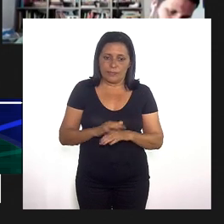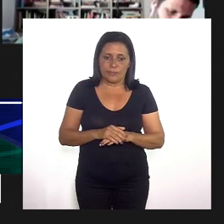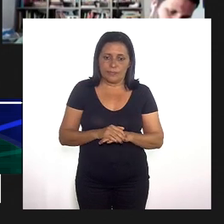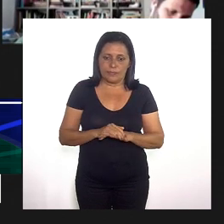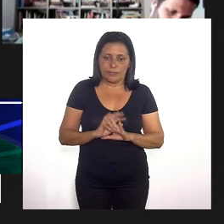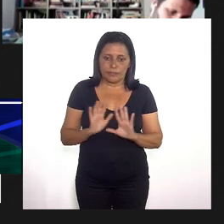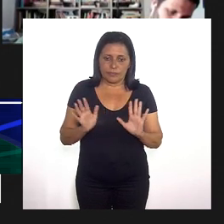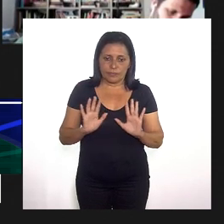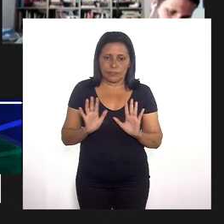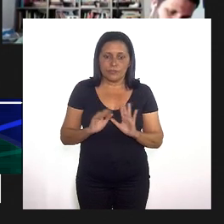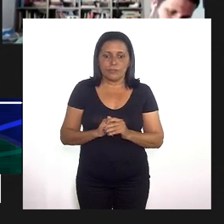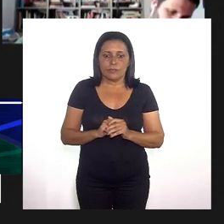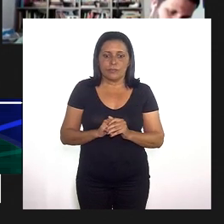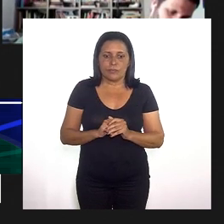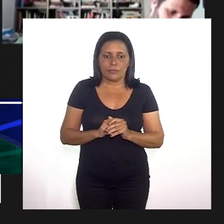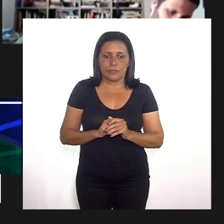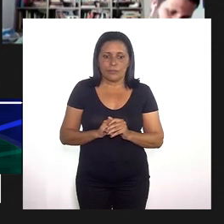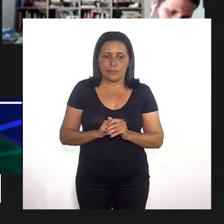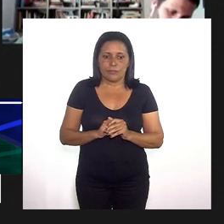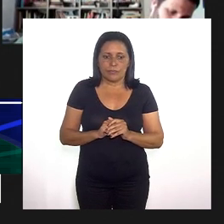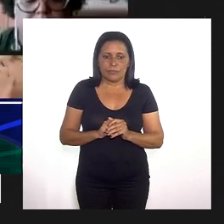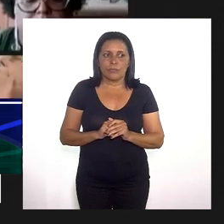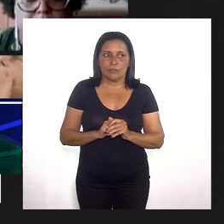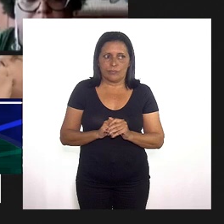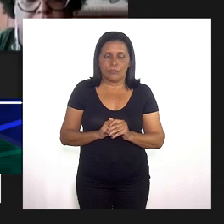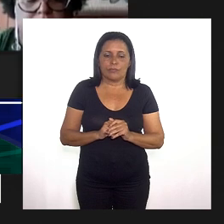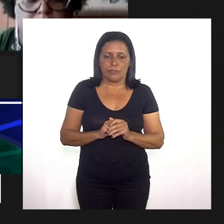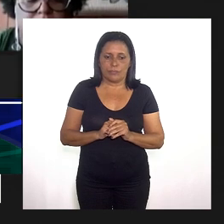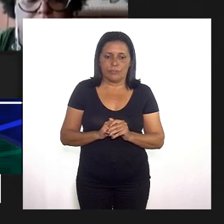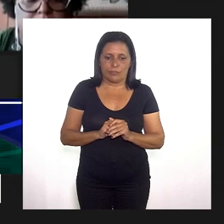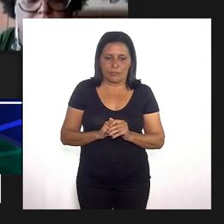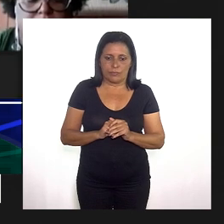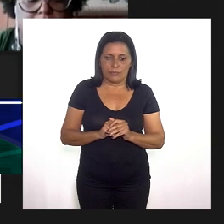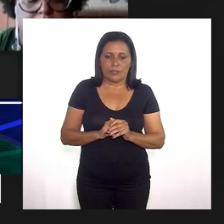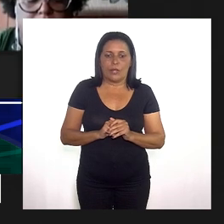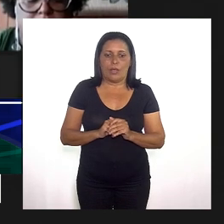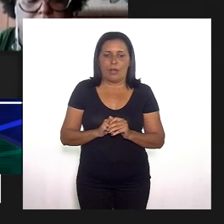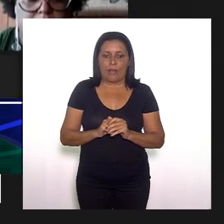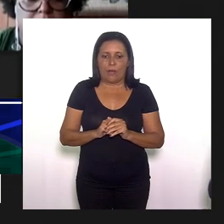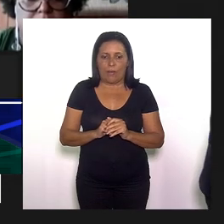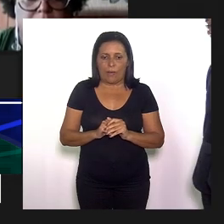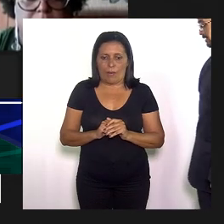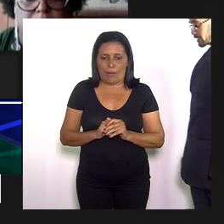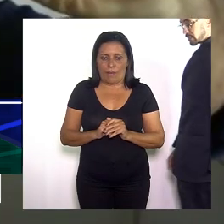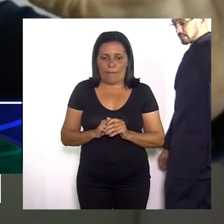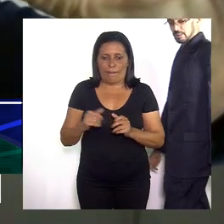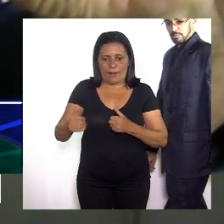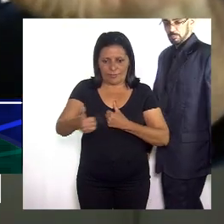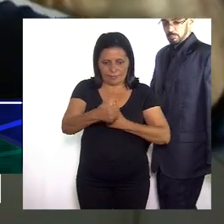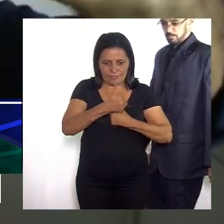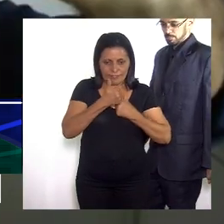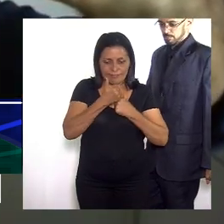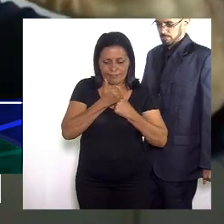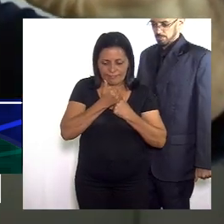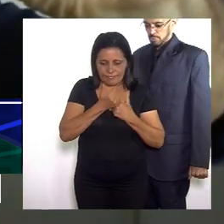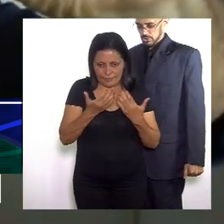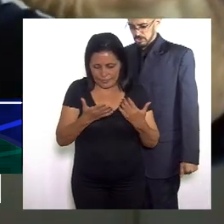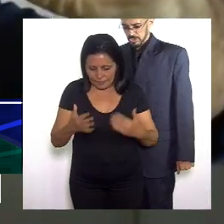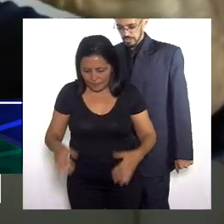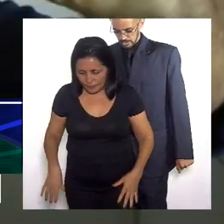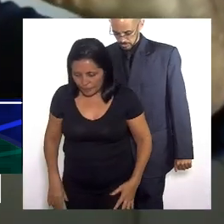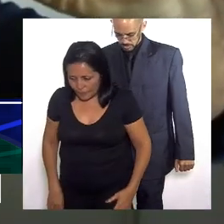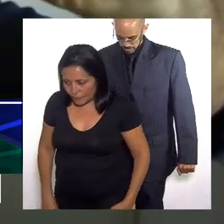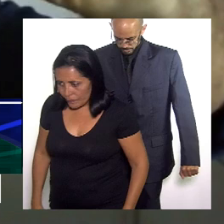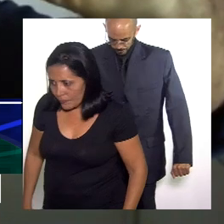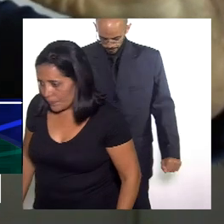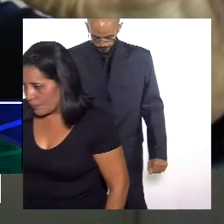pela ordem... Sim. Como não teve parecer em comissão e eu não quis emendar para não tirar de pau,